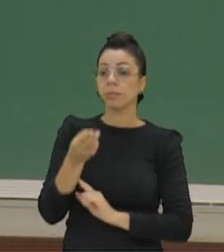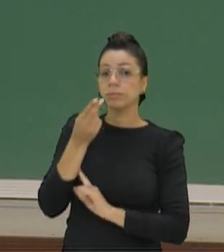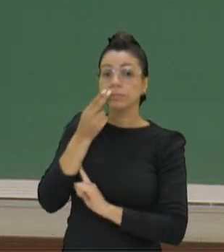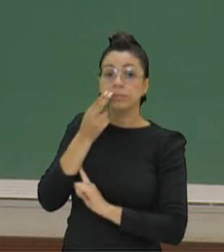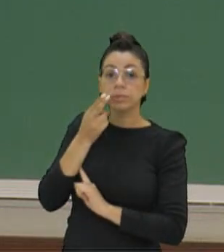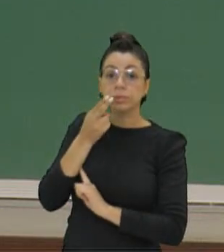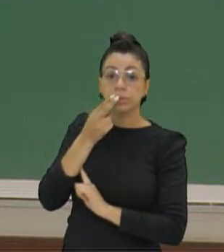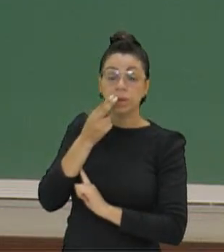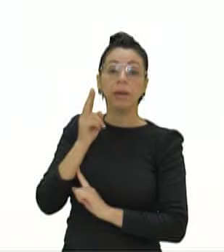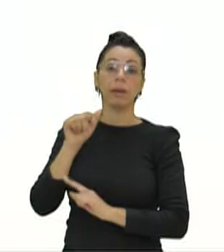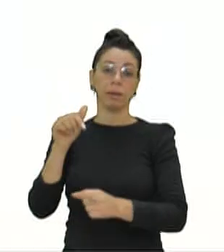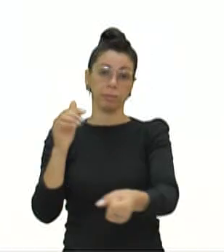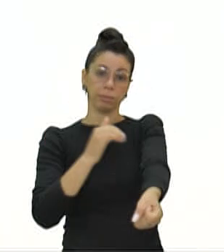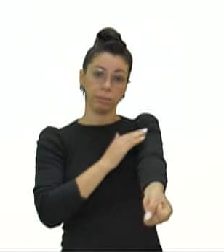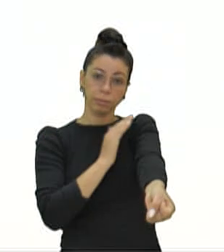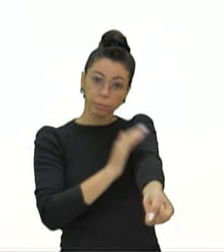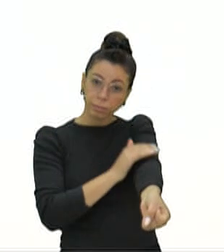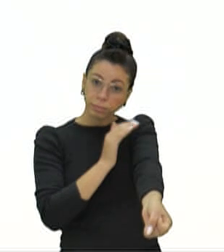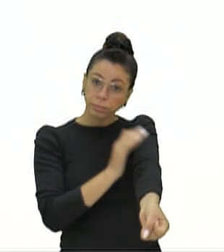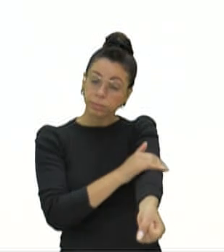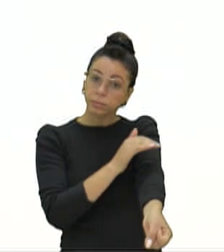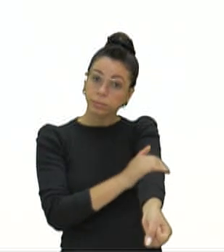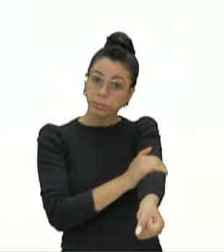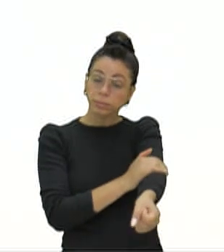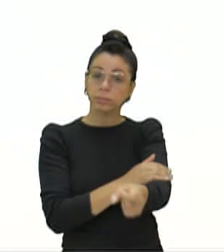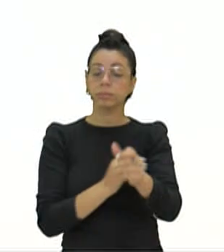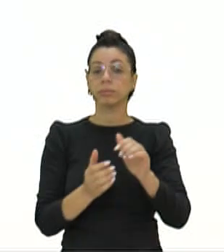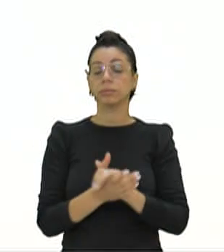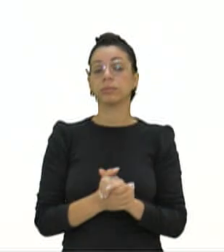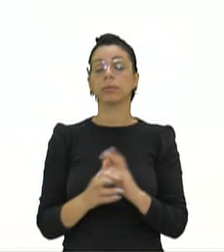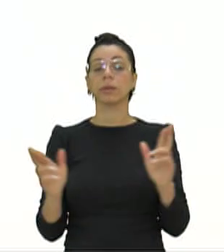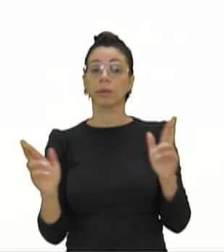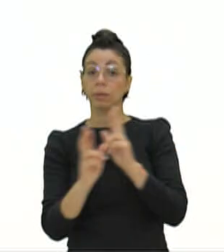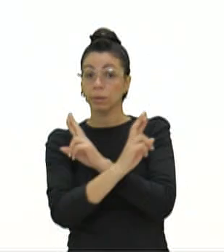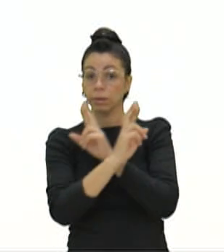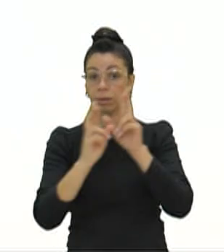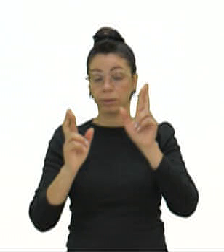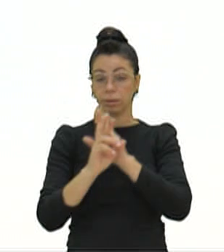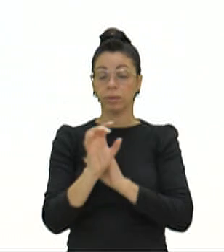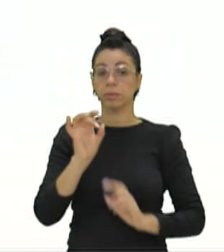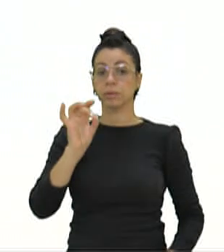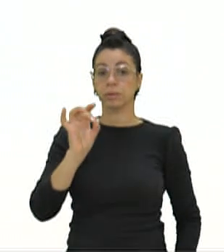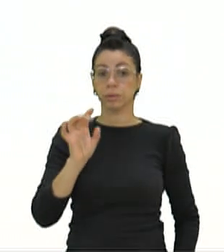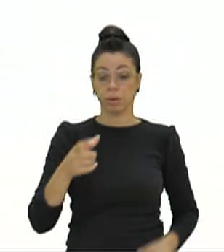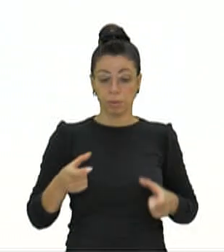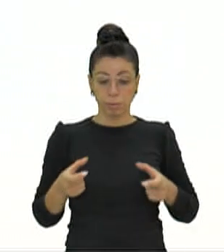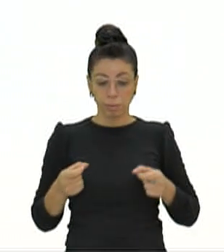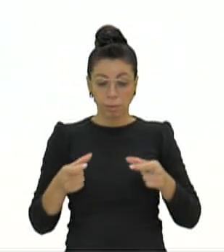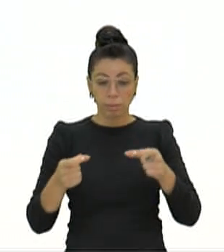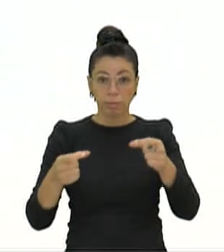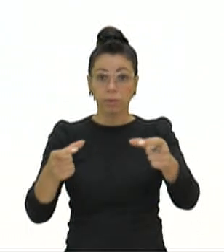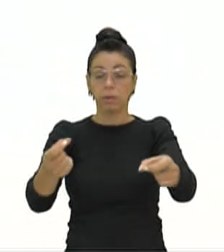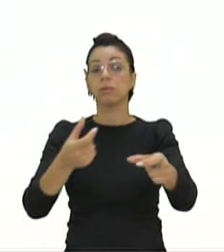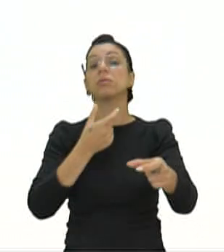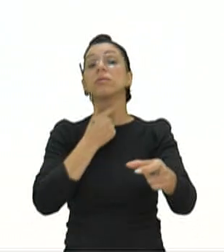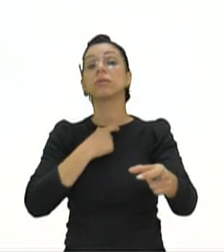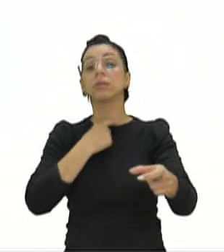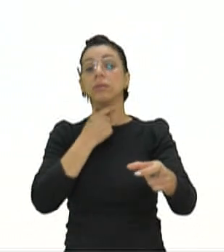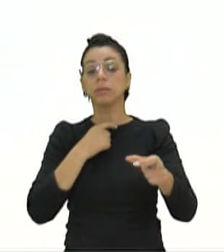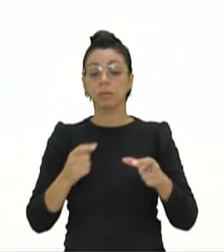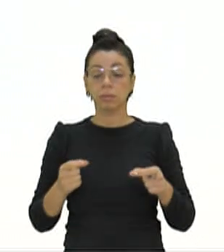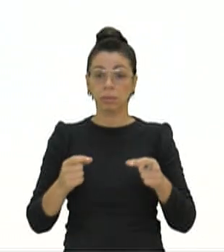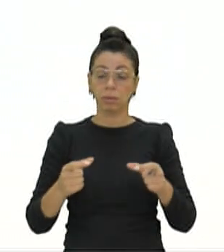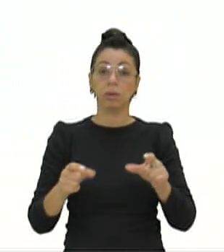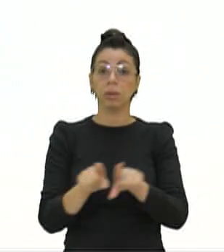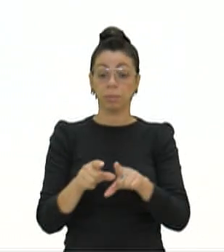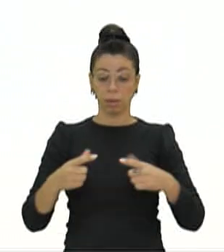uma dependência química, né, da nicotina, que tem relação não só com câncer de garganta, como muita gente pensa, ou de